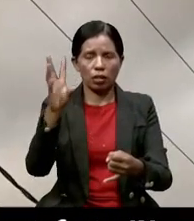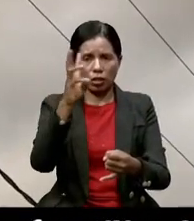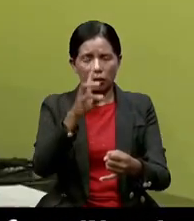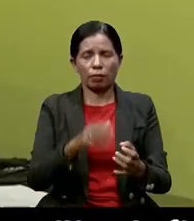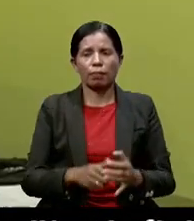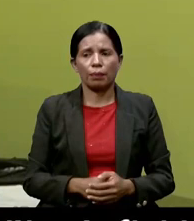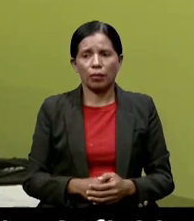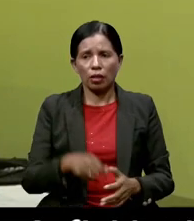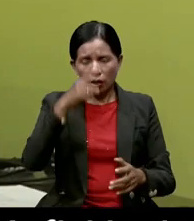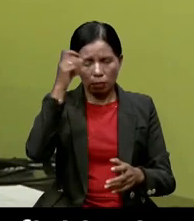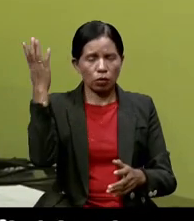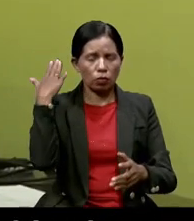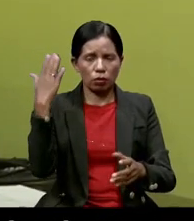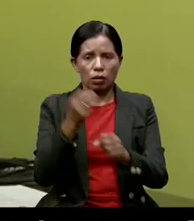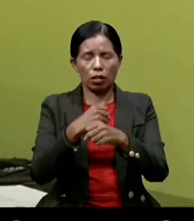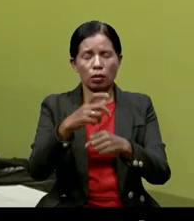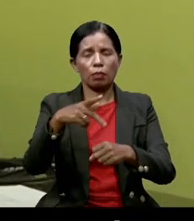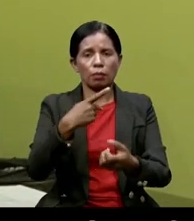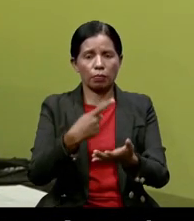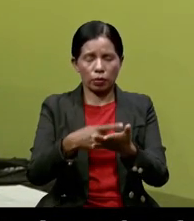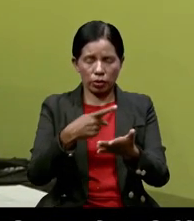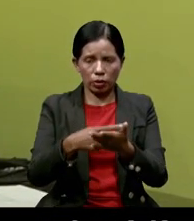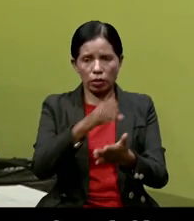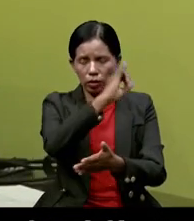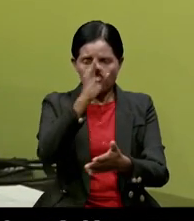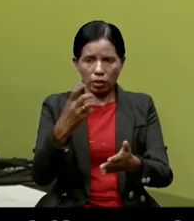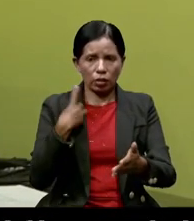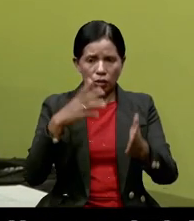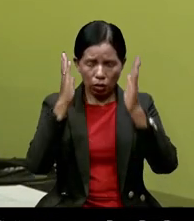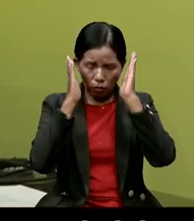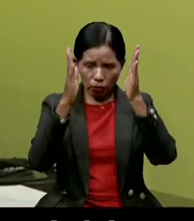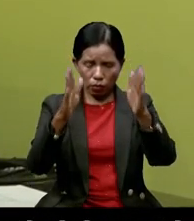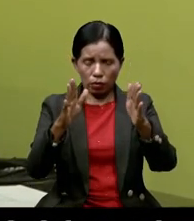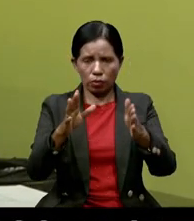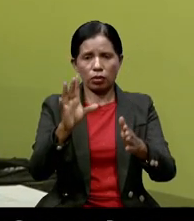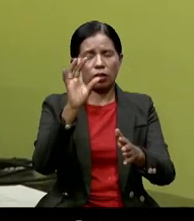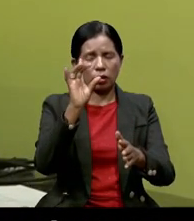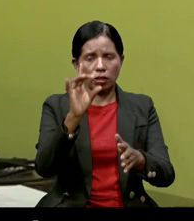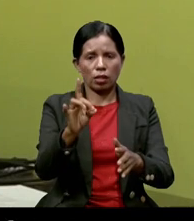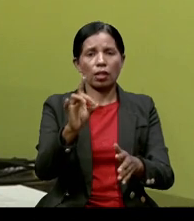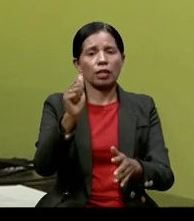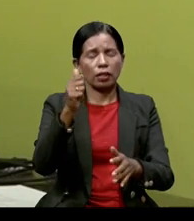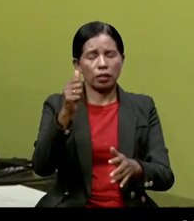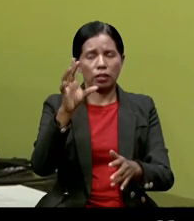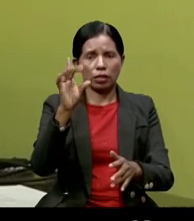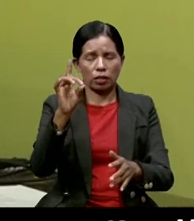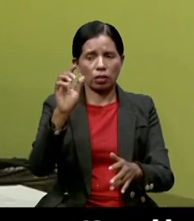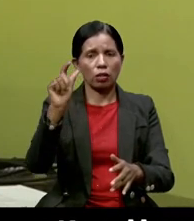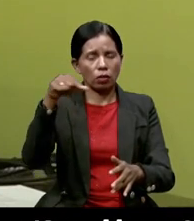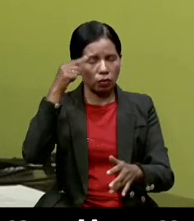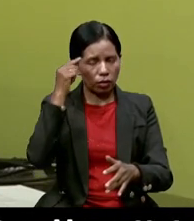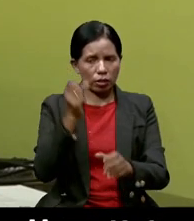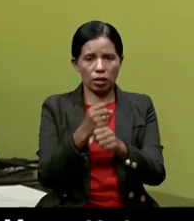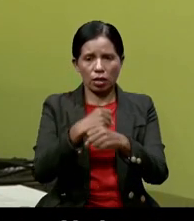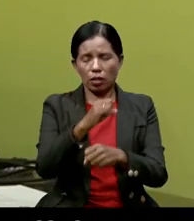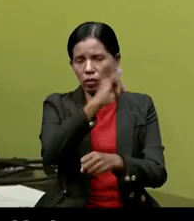Estamos com o projeto de eletrificação, está focus, e as 10 de 5º, 6º governo, está focus para a halo polo eletrificação